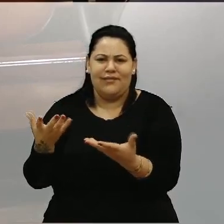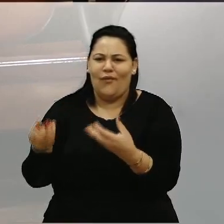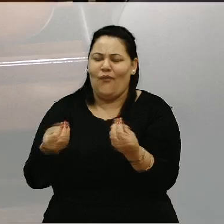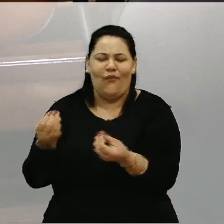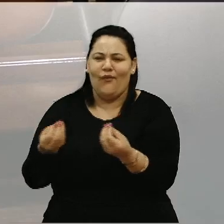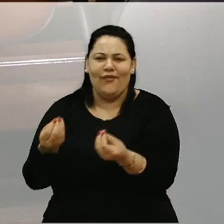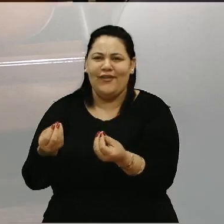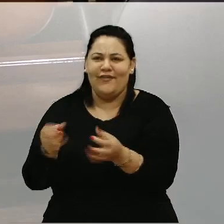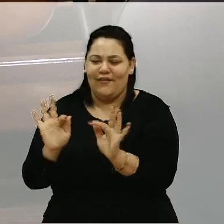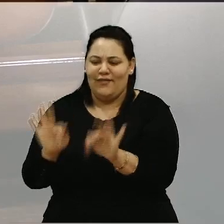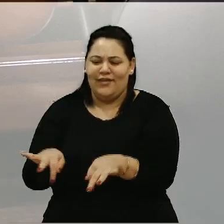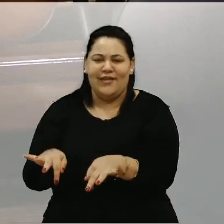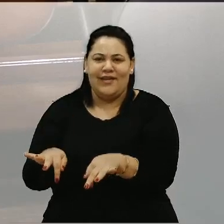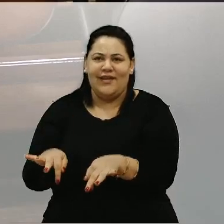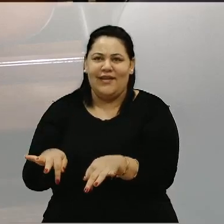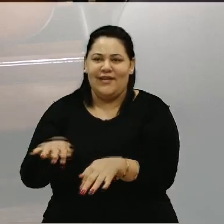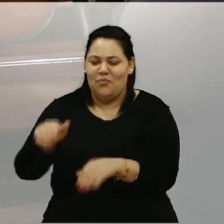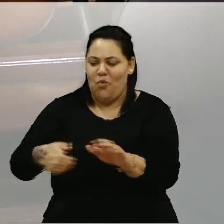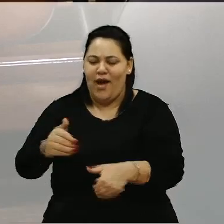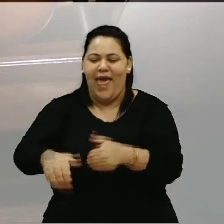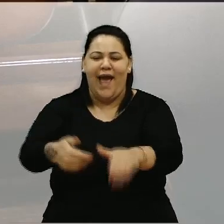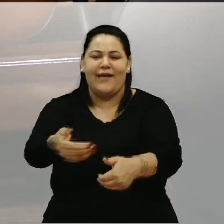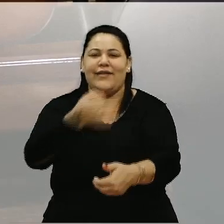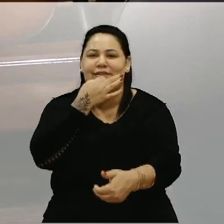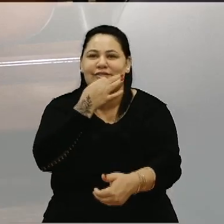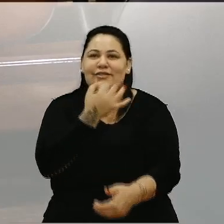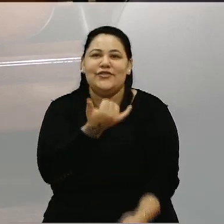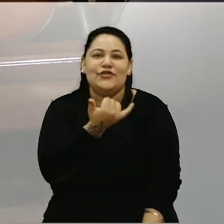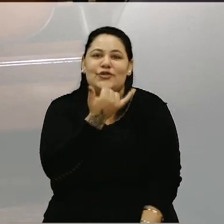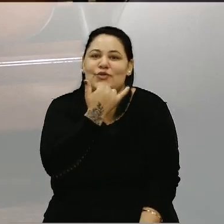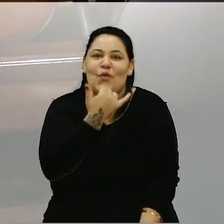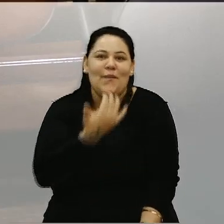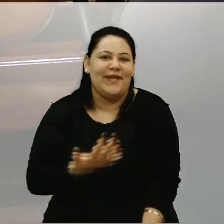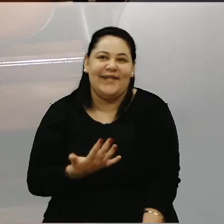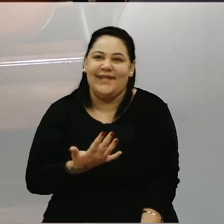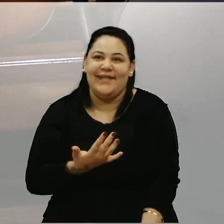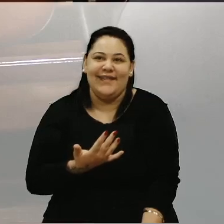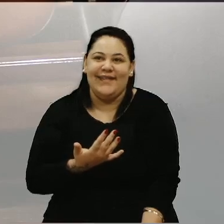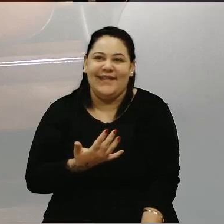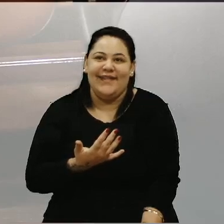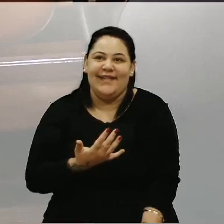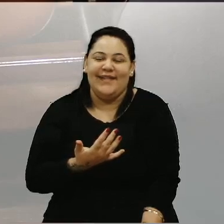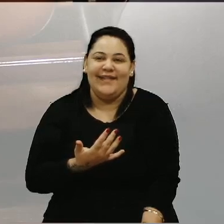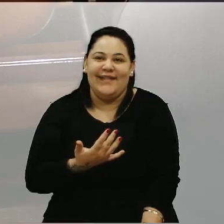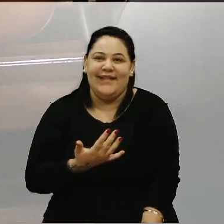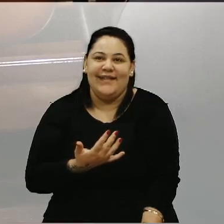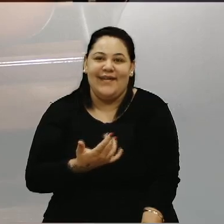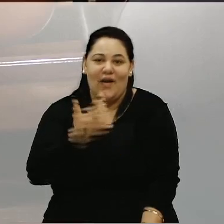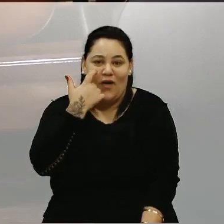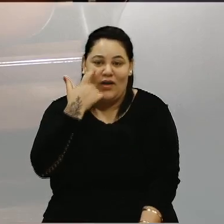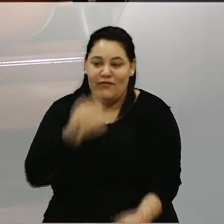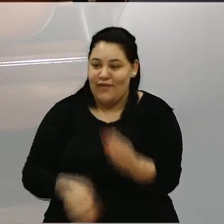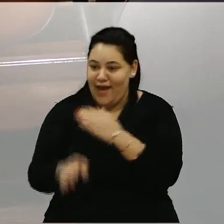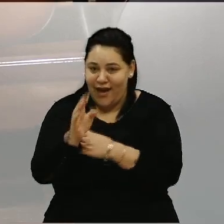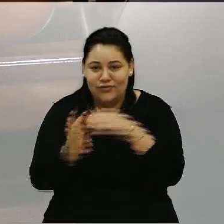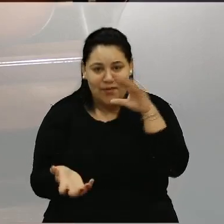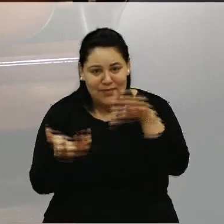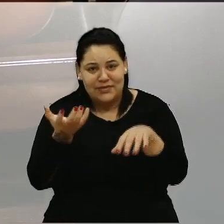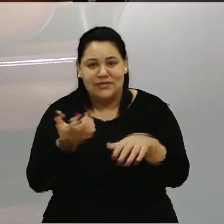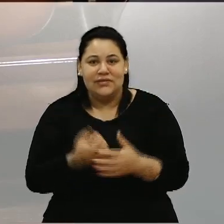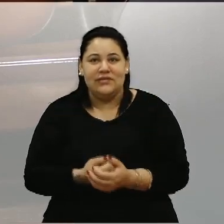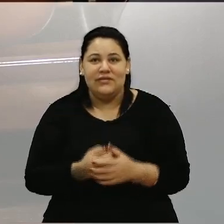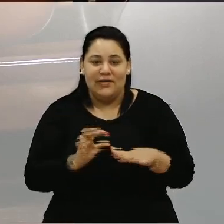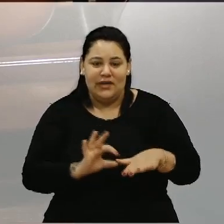esses buracaedas que tem na nossa cidade? Desculpa até a palavra, mas assim, olha, então vai para Brasília, vai liderar